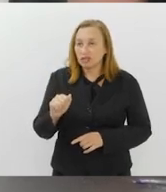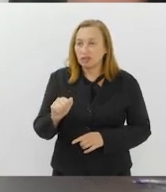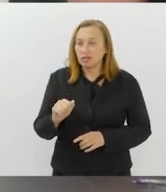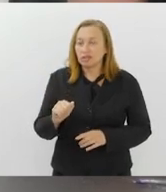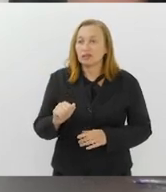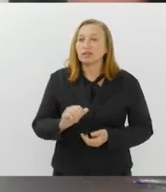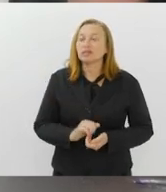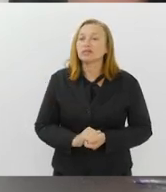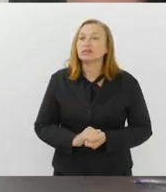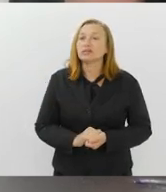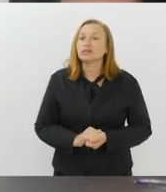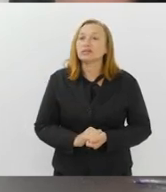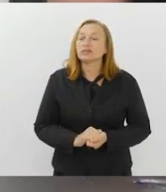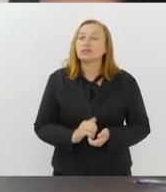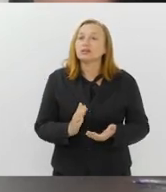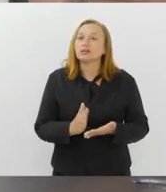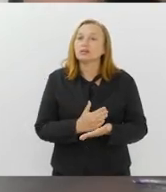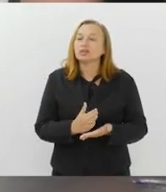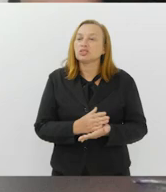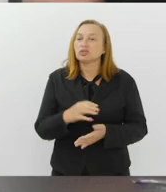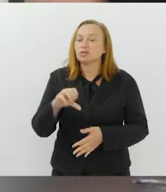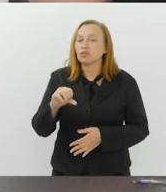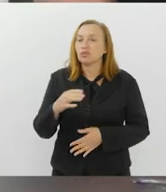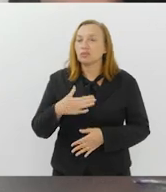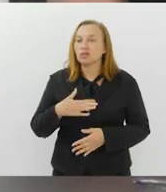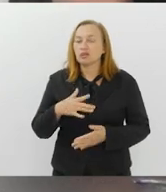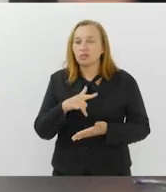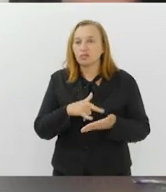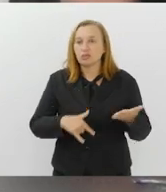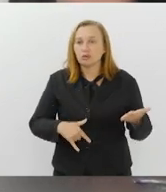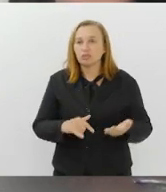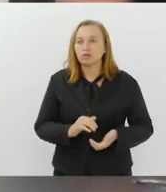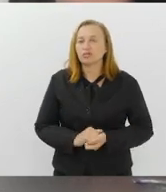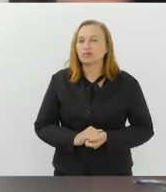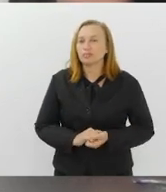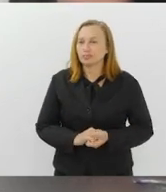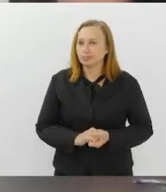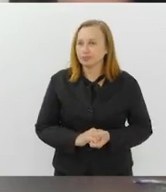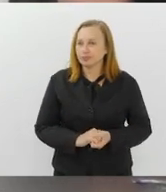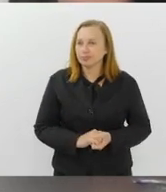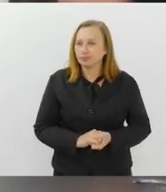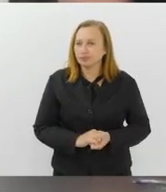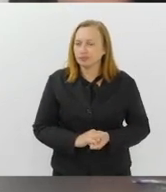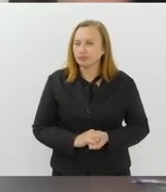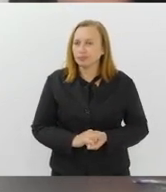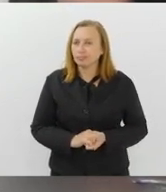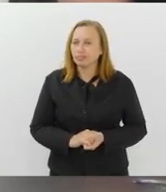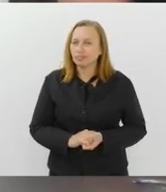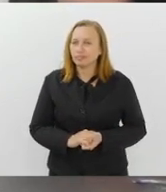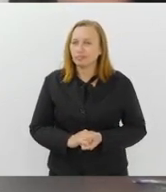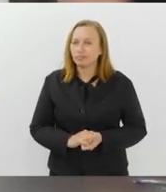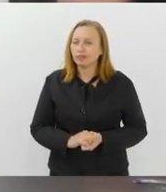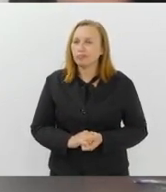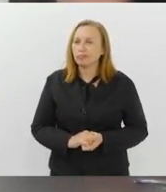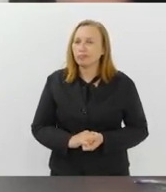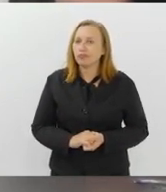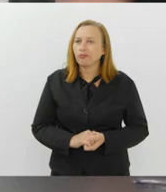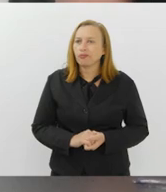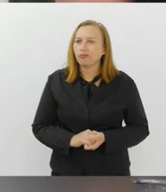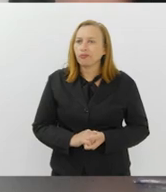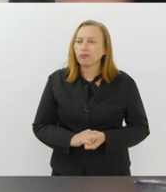Quer dizer, na página 9 aqui para mim, né, com a fonte que eu coloquei aqui.